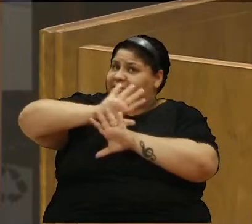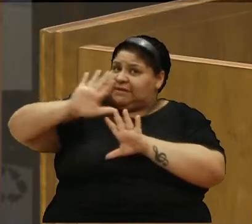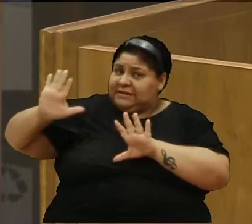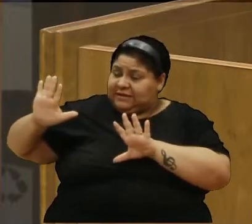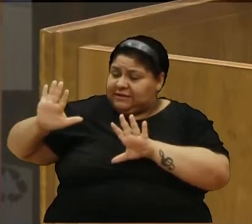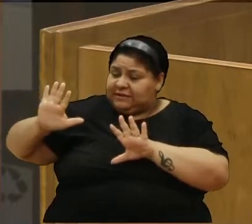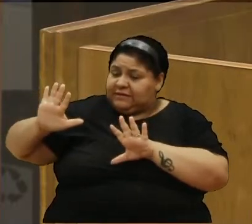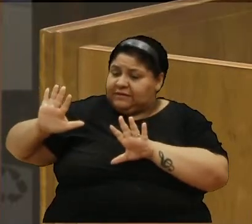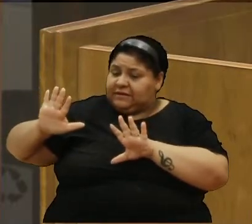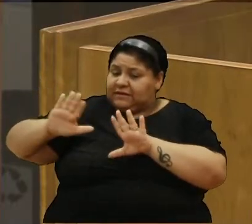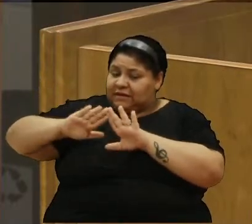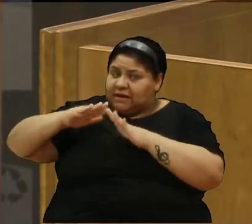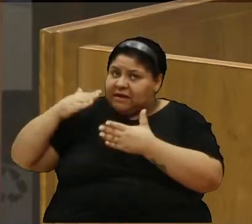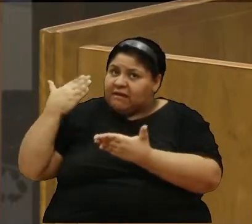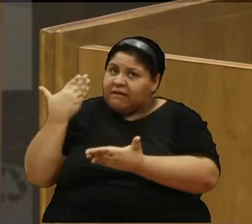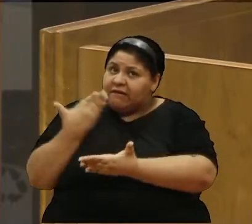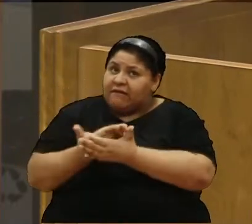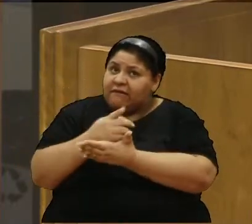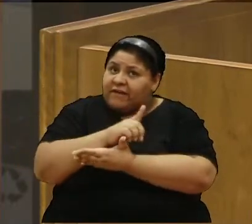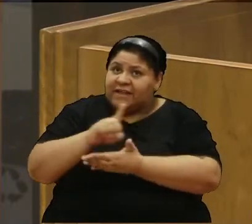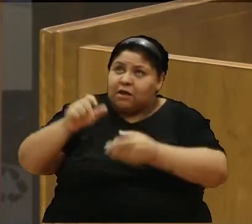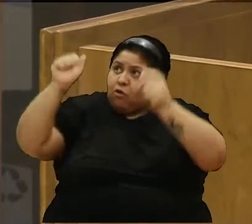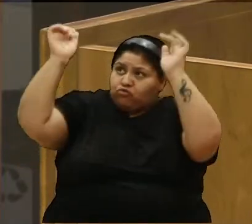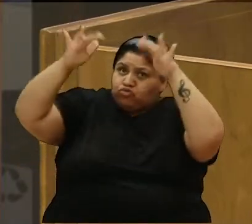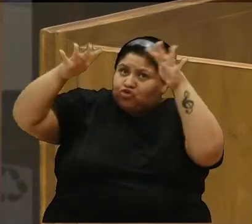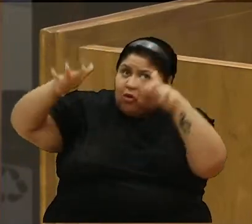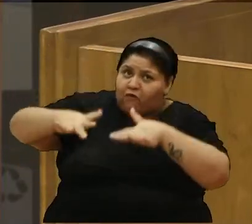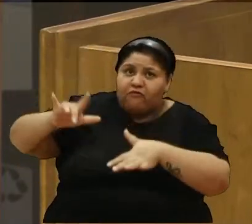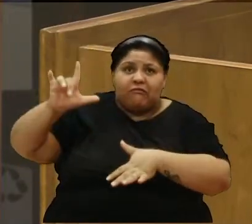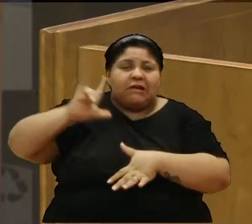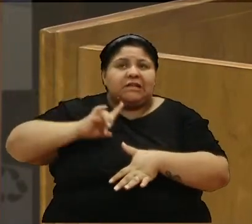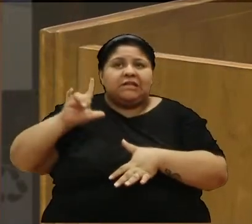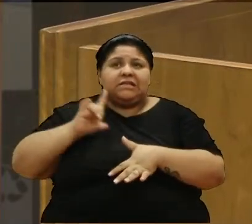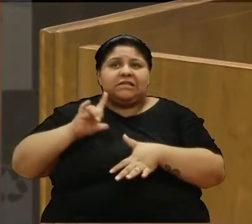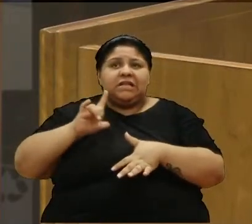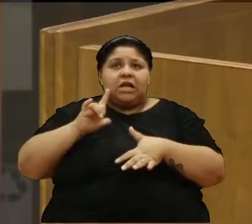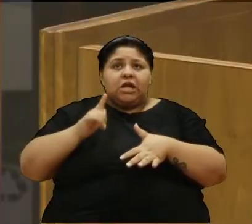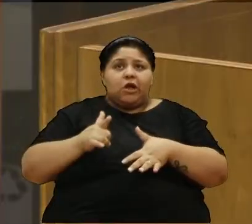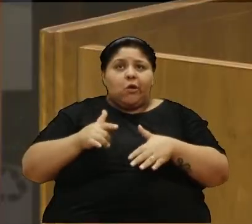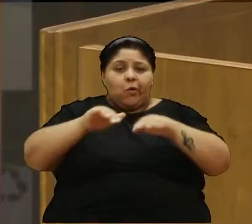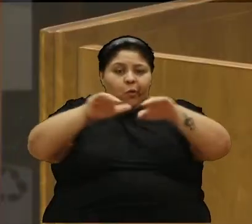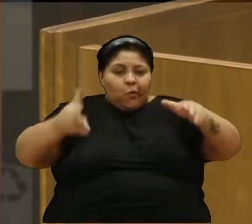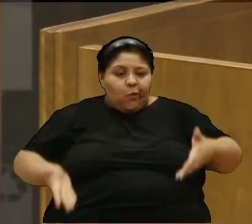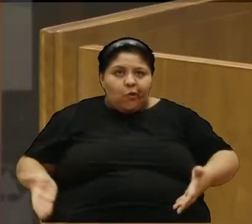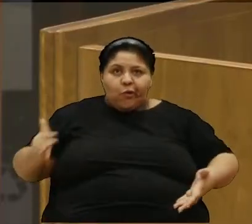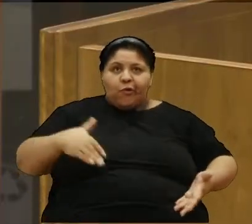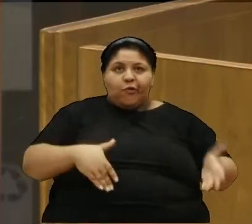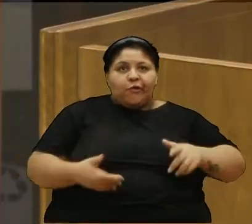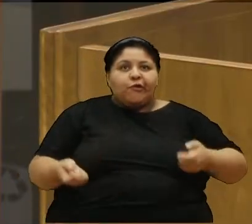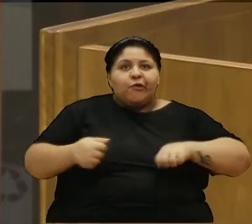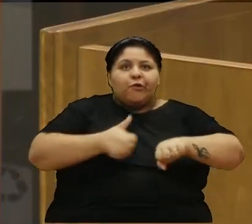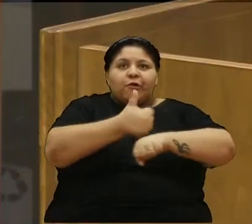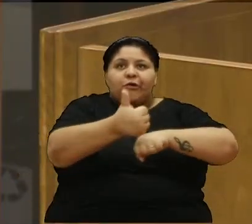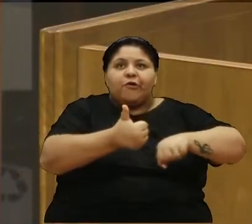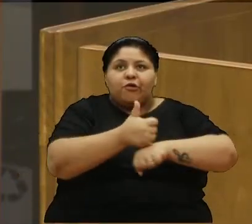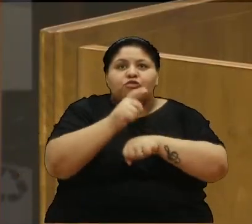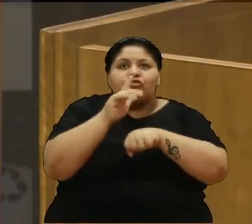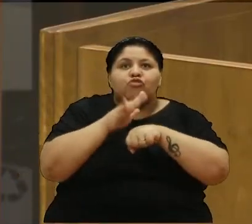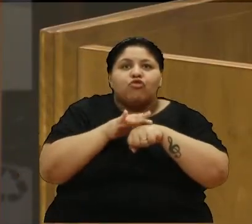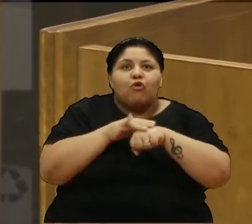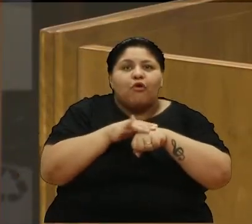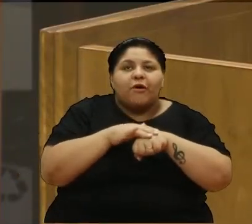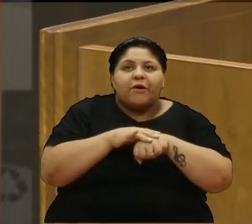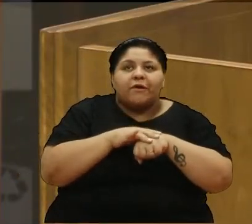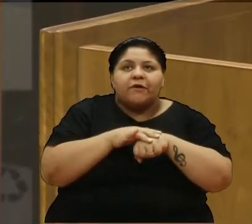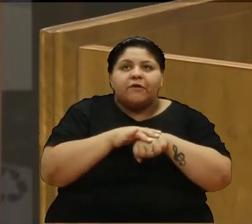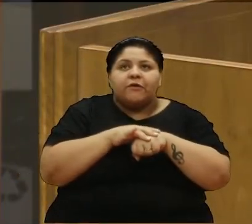tiver a escola que não chova, que tenha o trocador, que não precisa deixar profissional lá doente antes dos